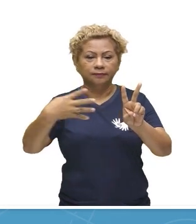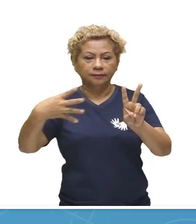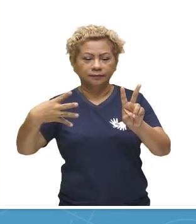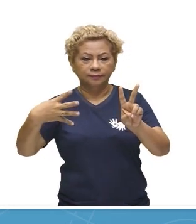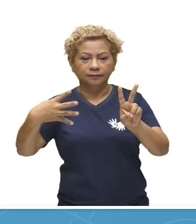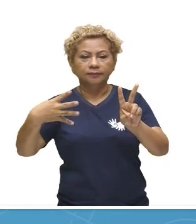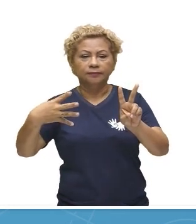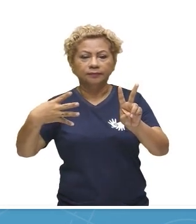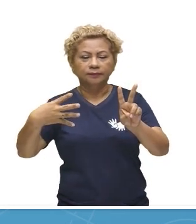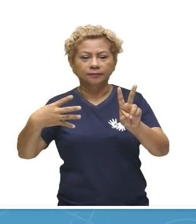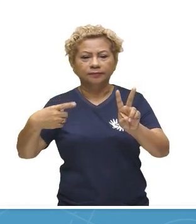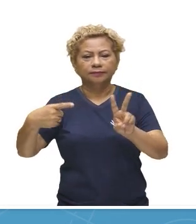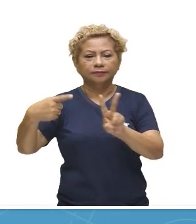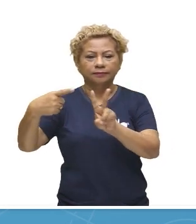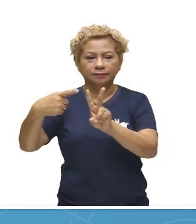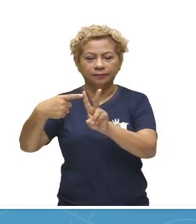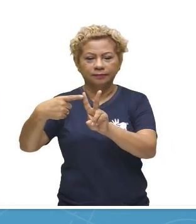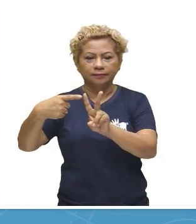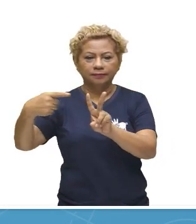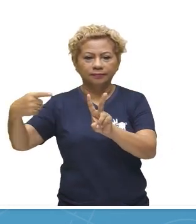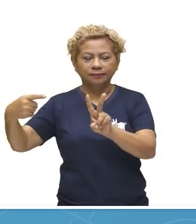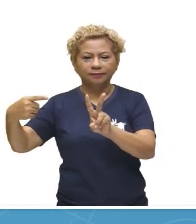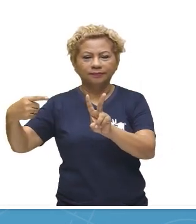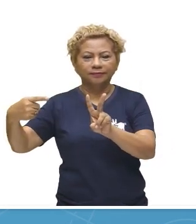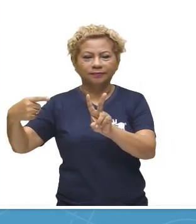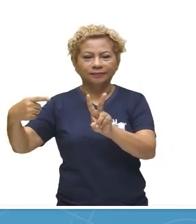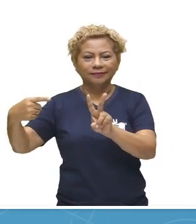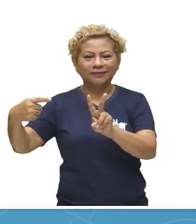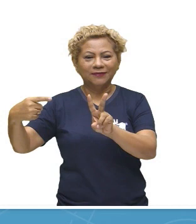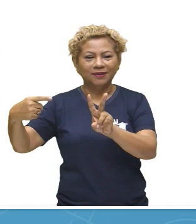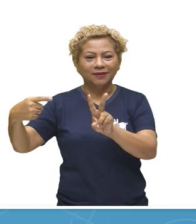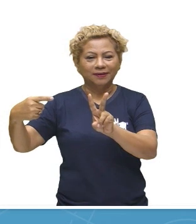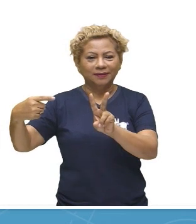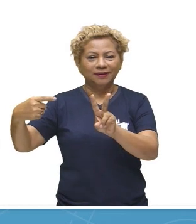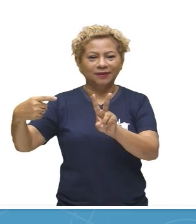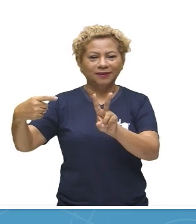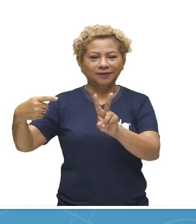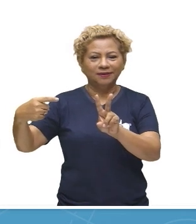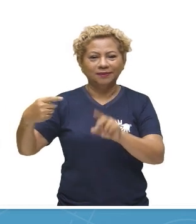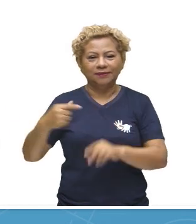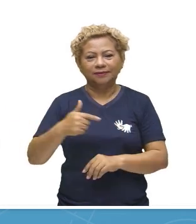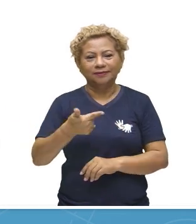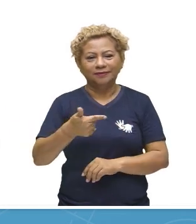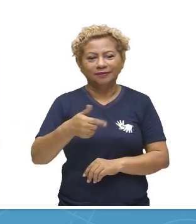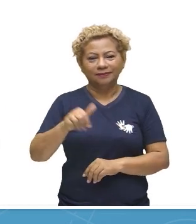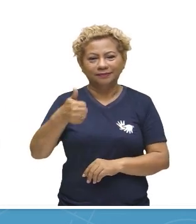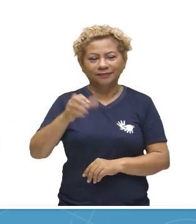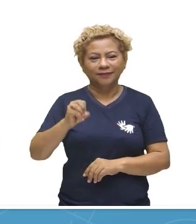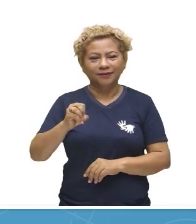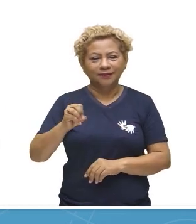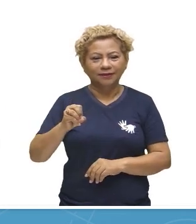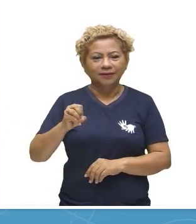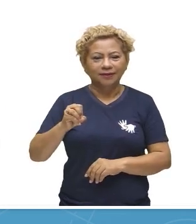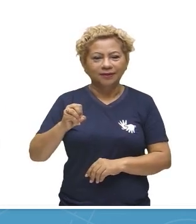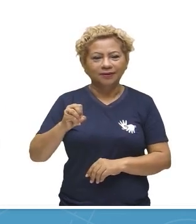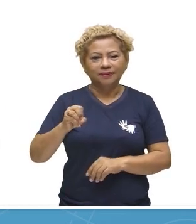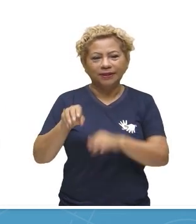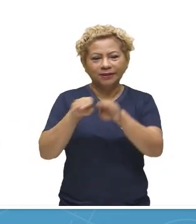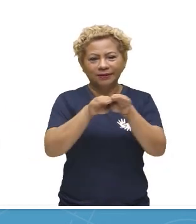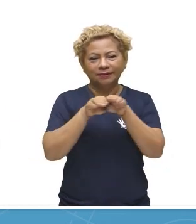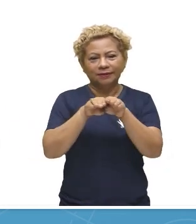pelo índice, que é 2, eu consigo 2 elevado à quinta, que é 32, resultado da raiz